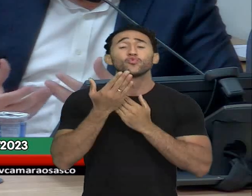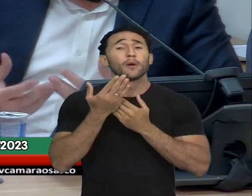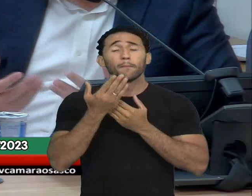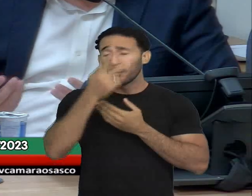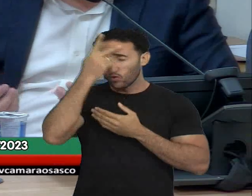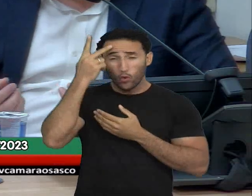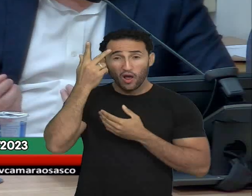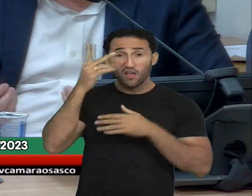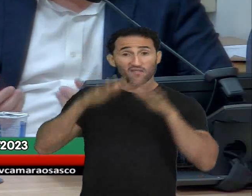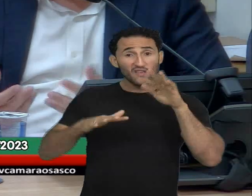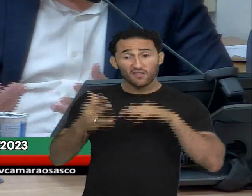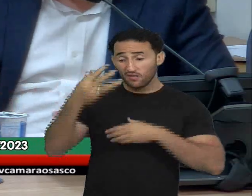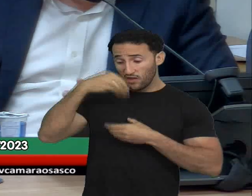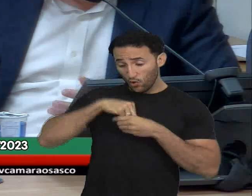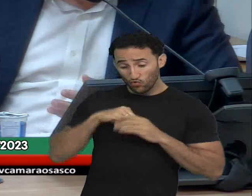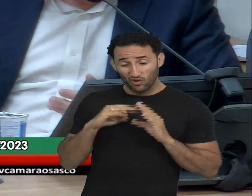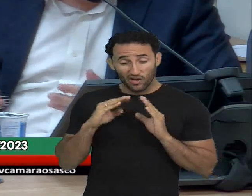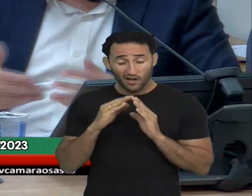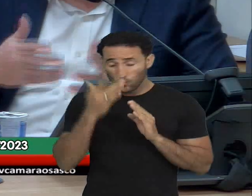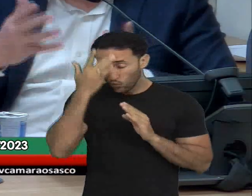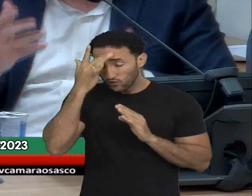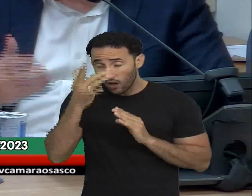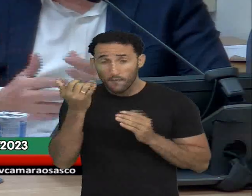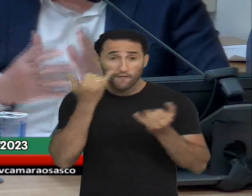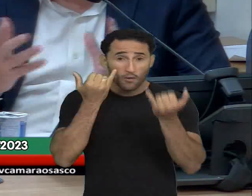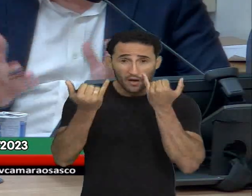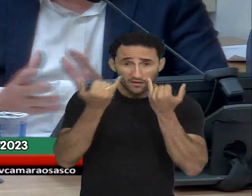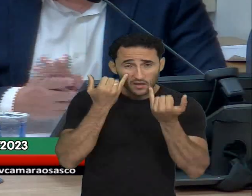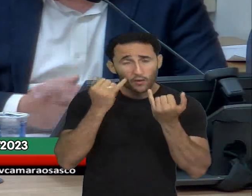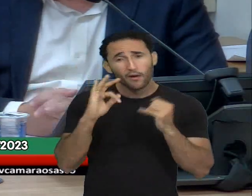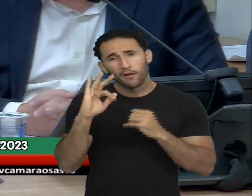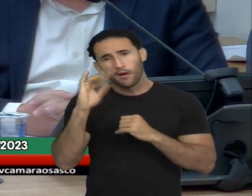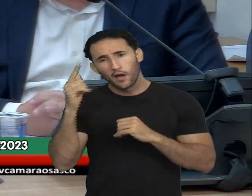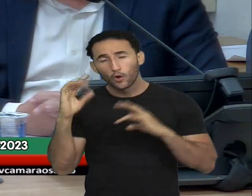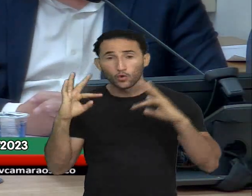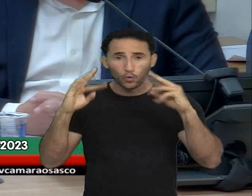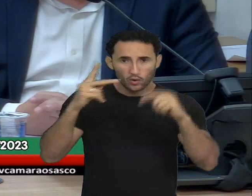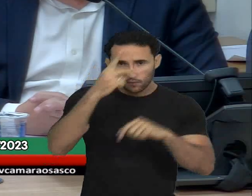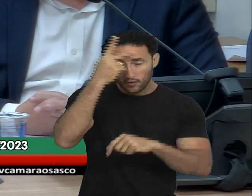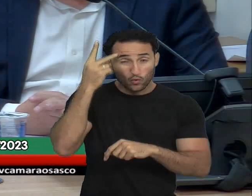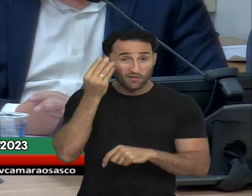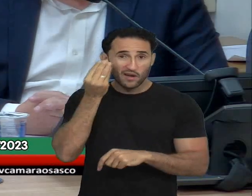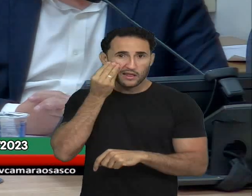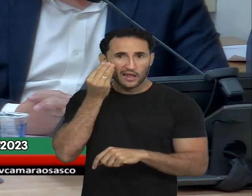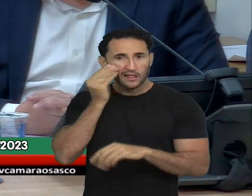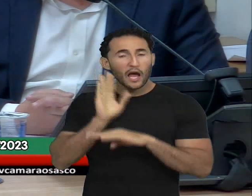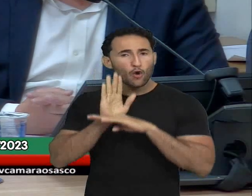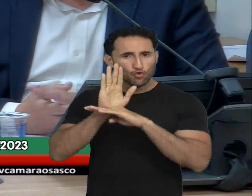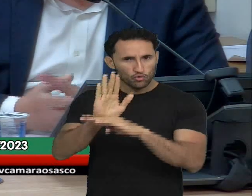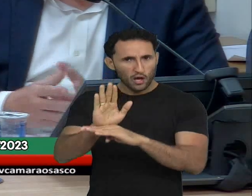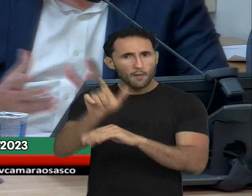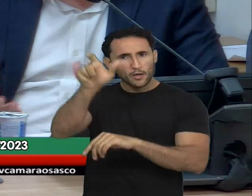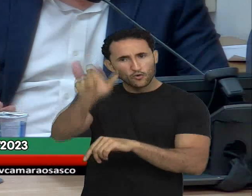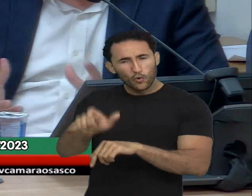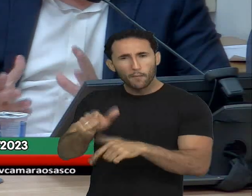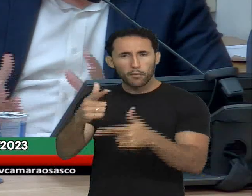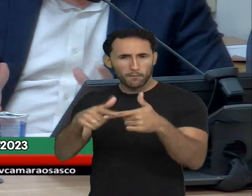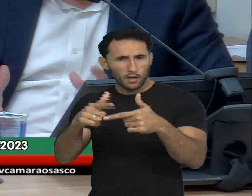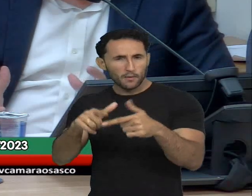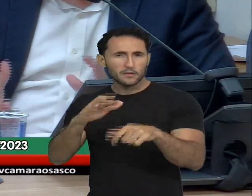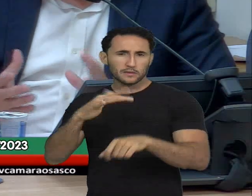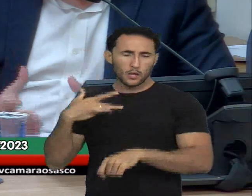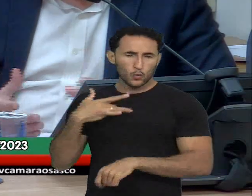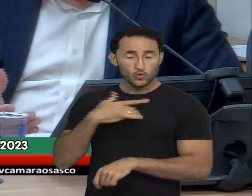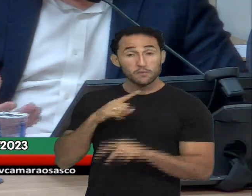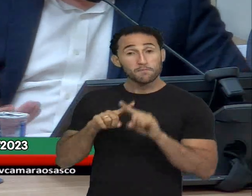casa, fica difícil. Claro que a senhora vai fazer todos, vão fazer tudo para poder ajudar esse paciente, mas é